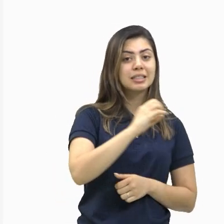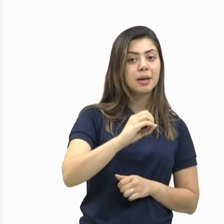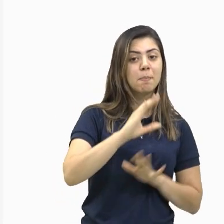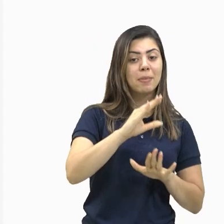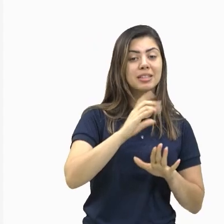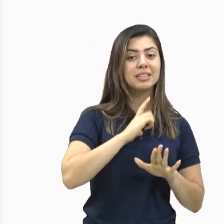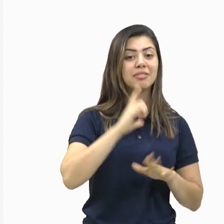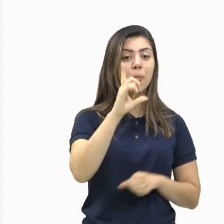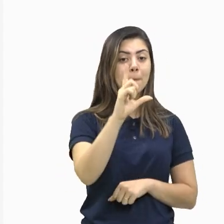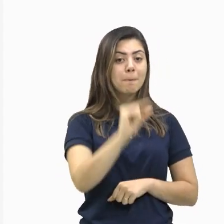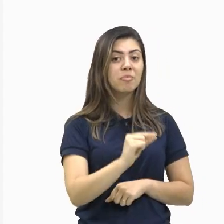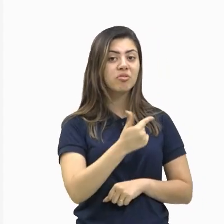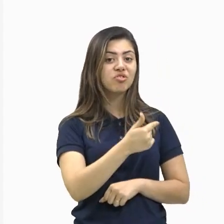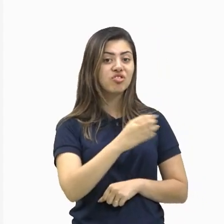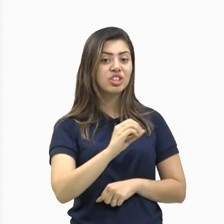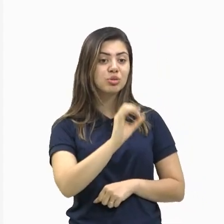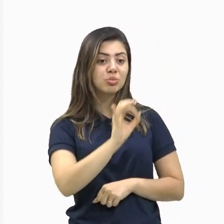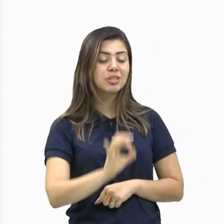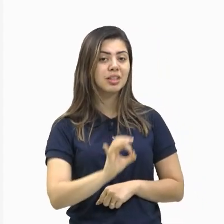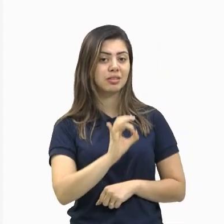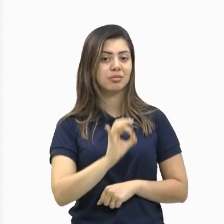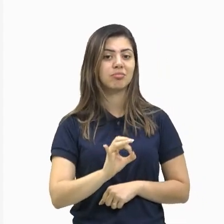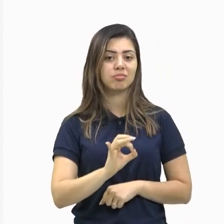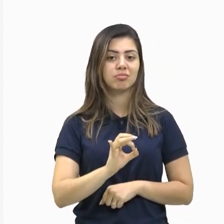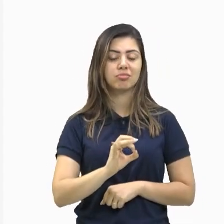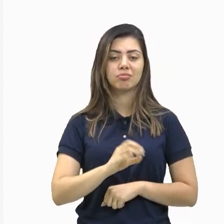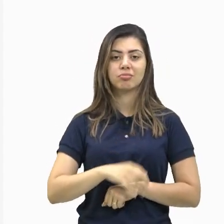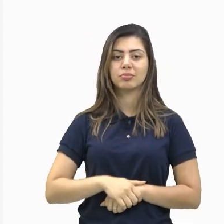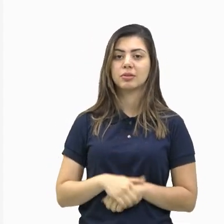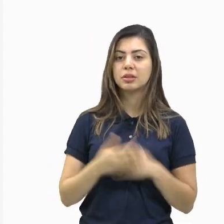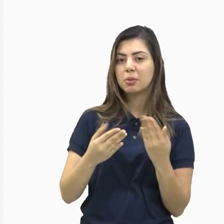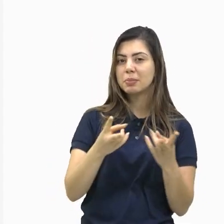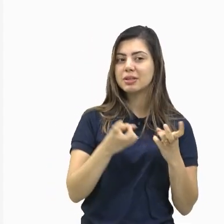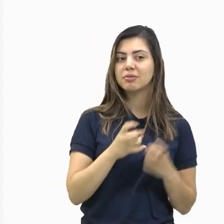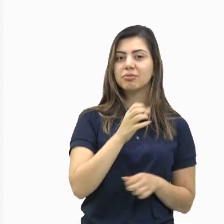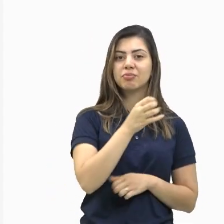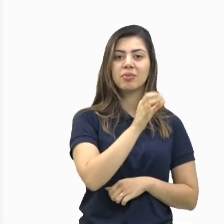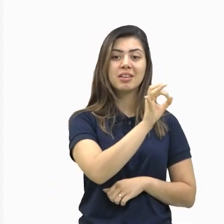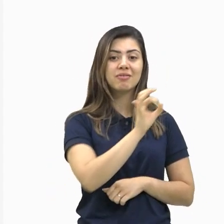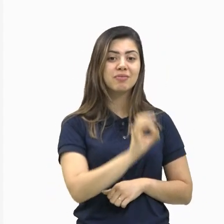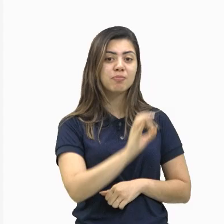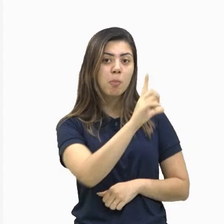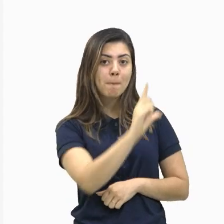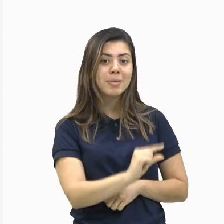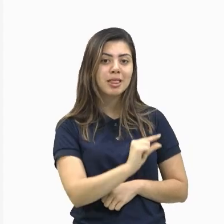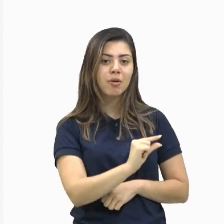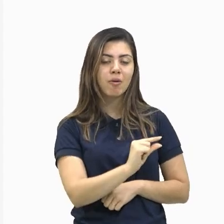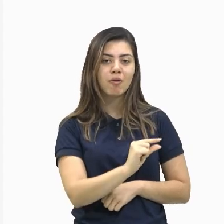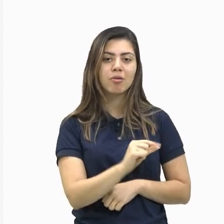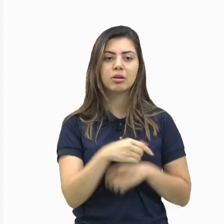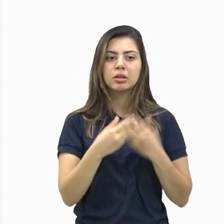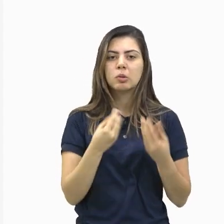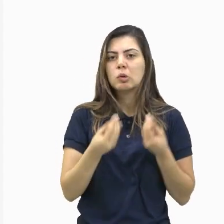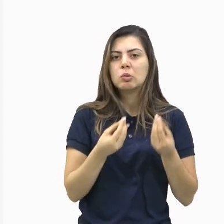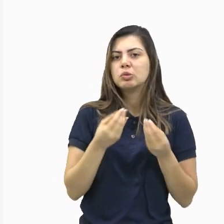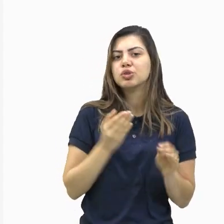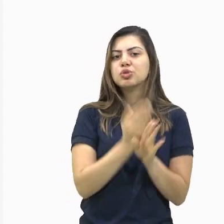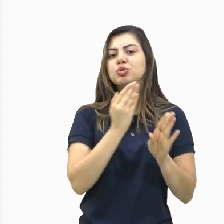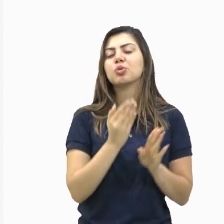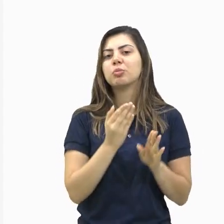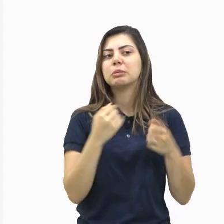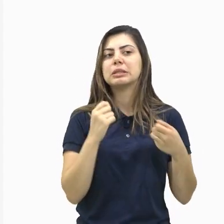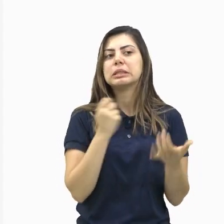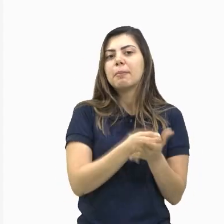Opa, uma redução de 20. Redução de 20. Como a gente saber esse valor final? Bora só representar aqui,